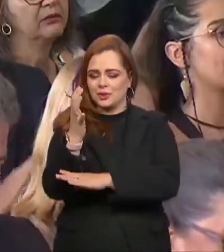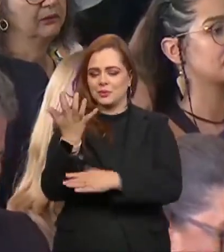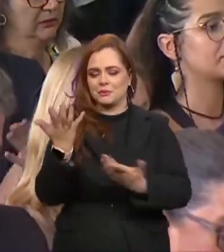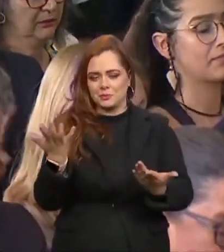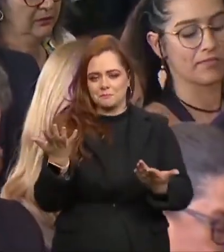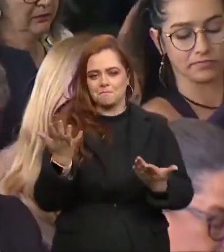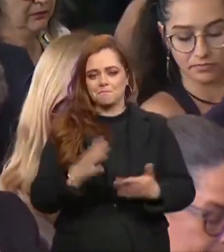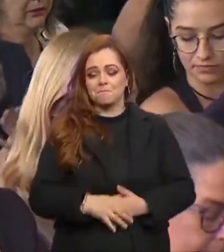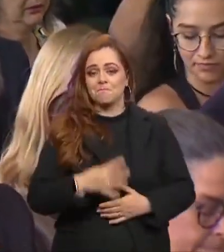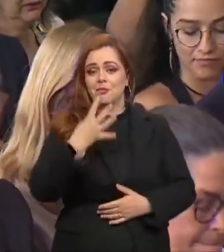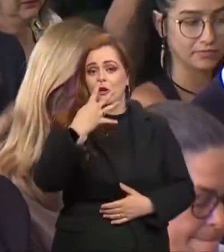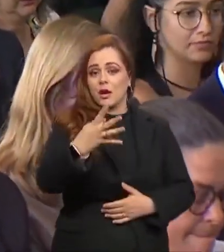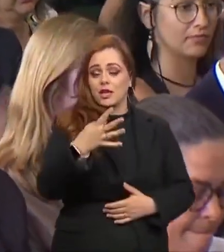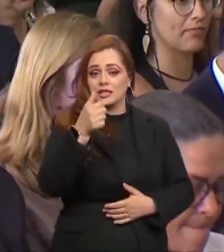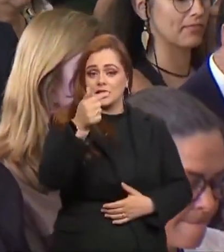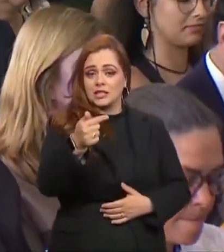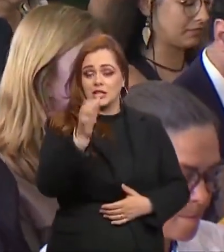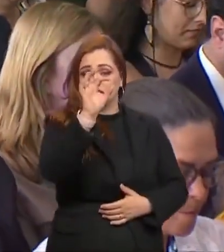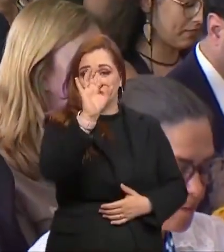e